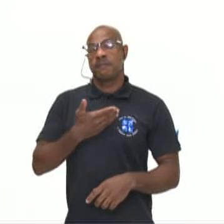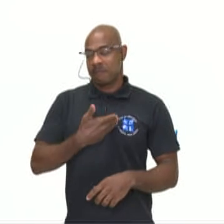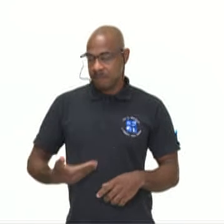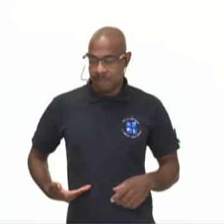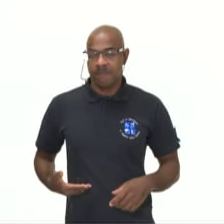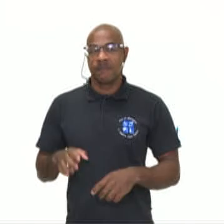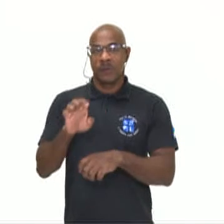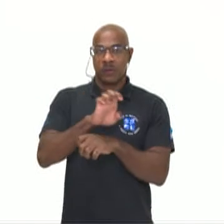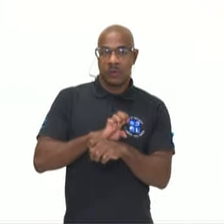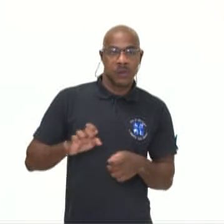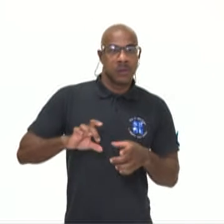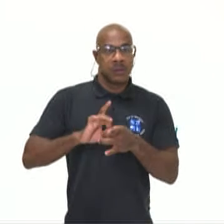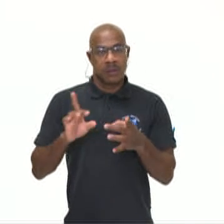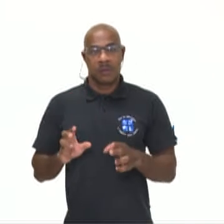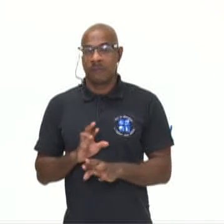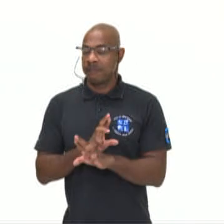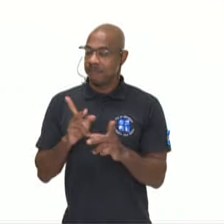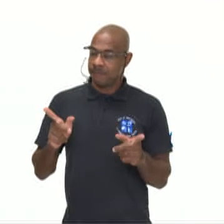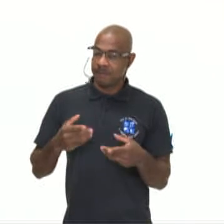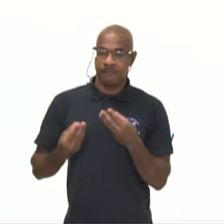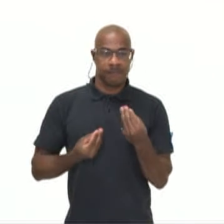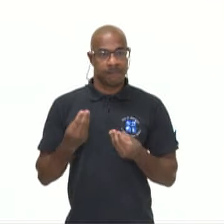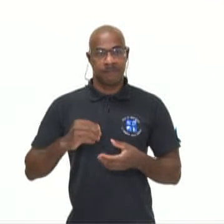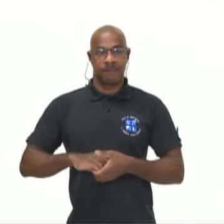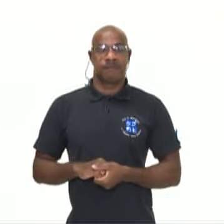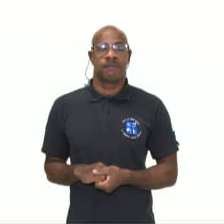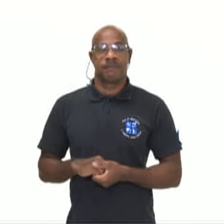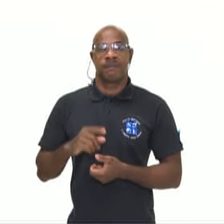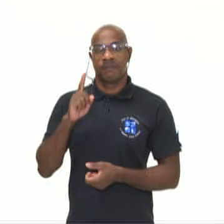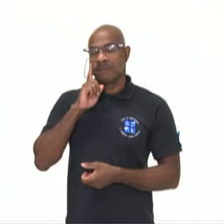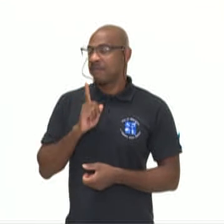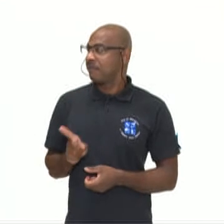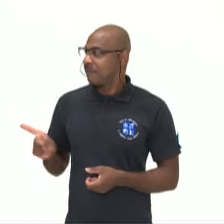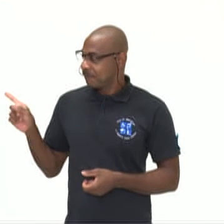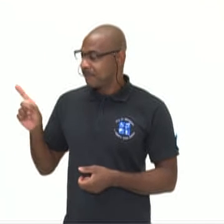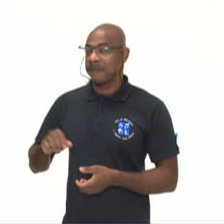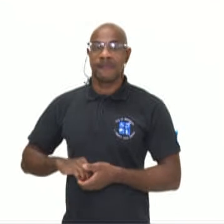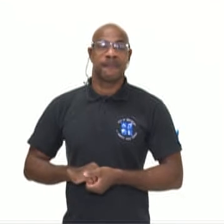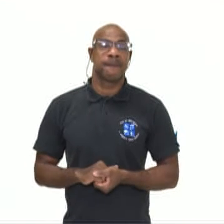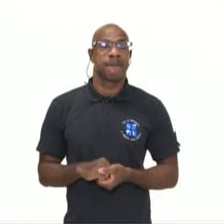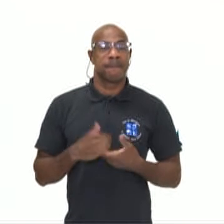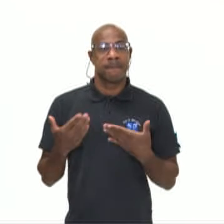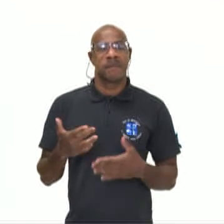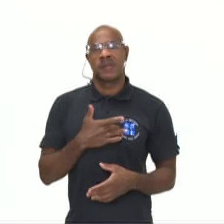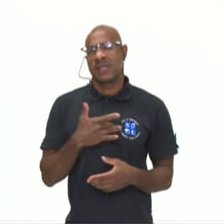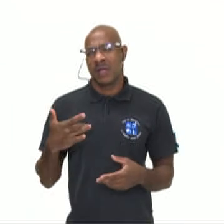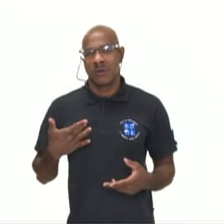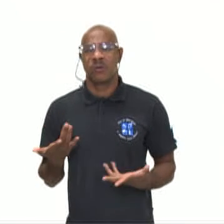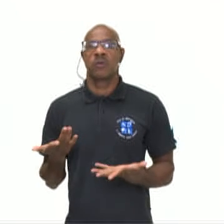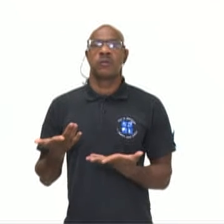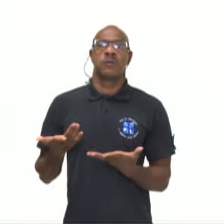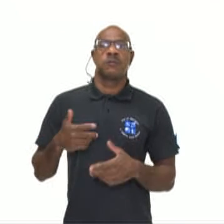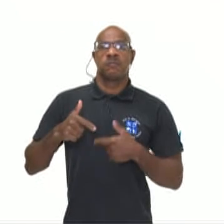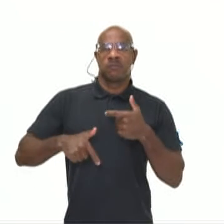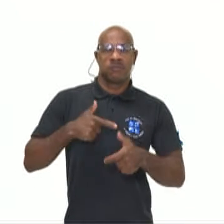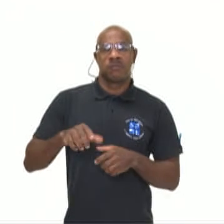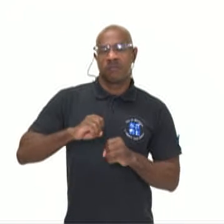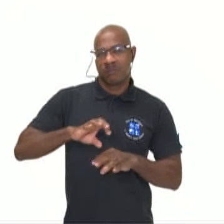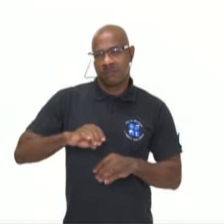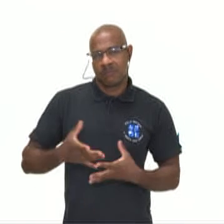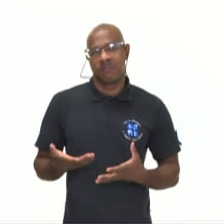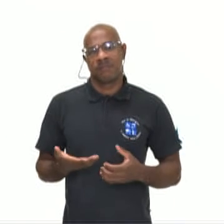do bem-estar social da população no campo social, como saúde, educação, emprego e